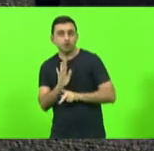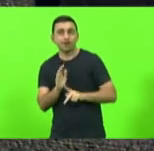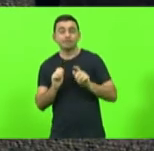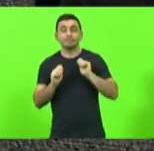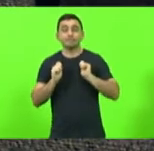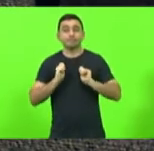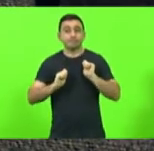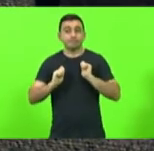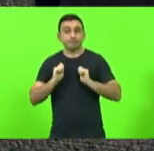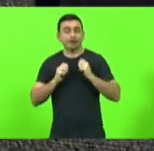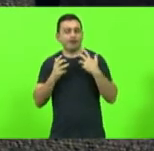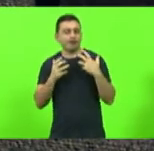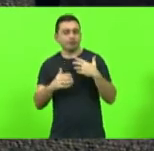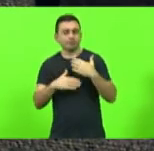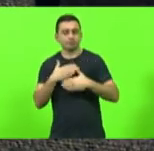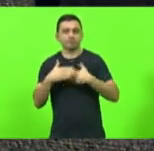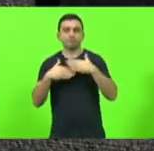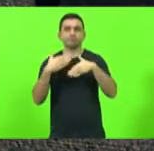quer construir.